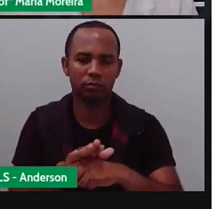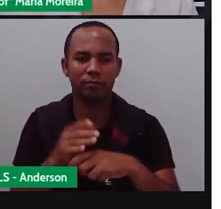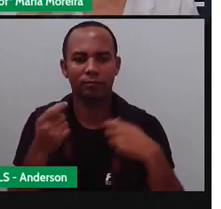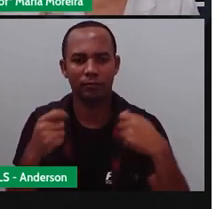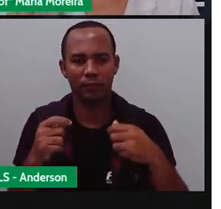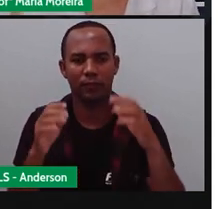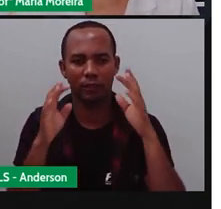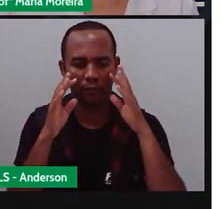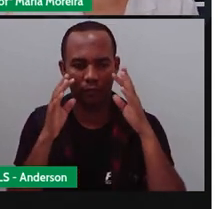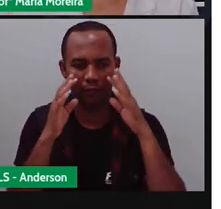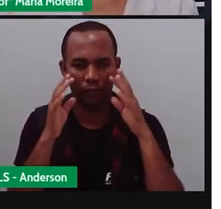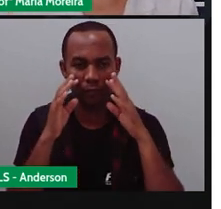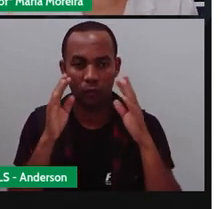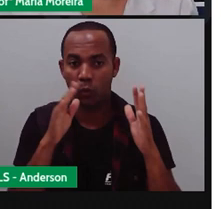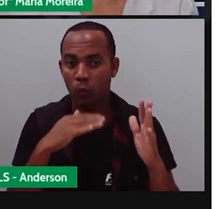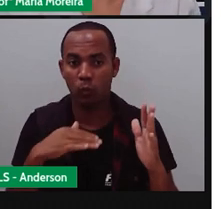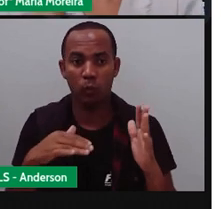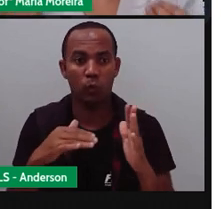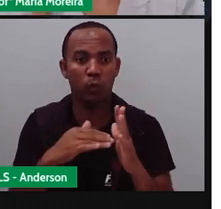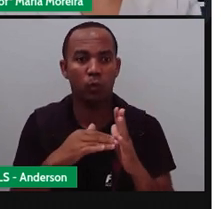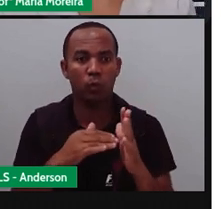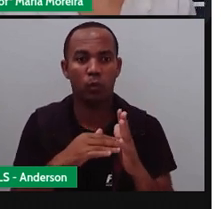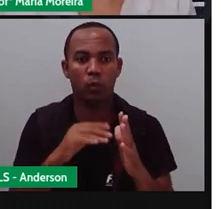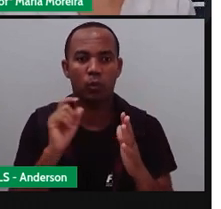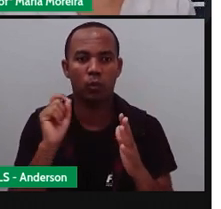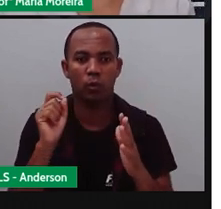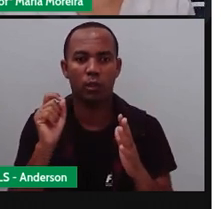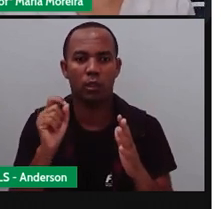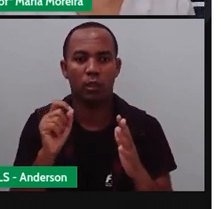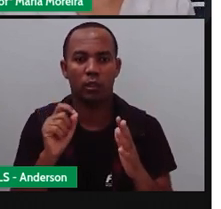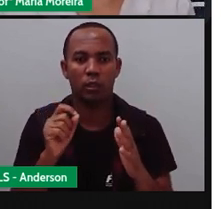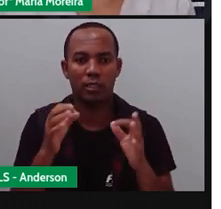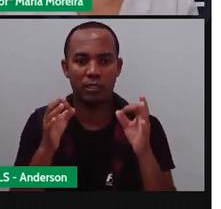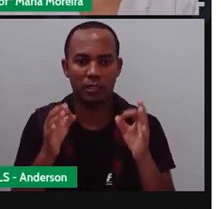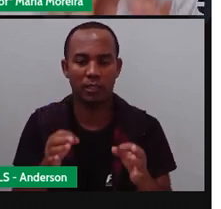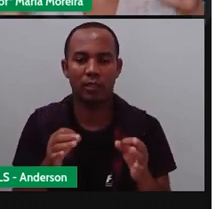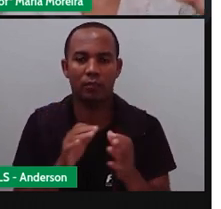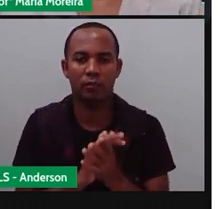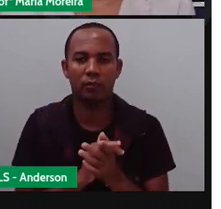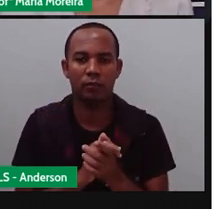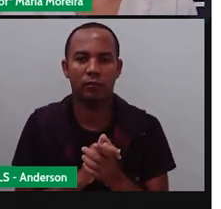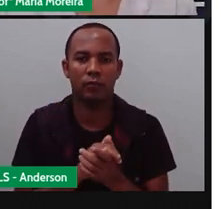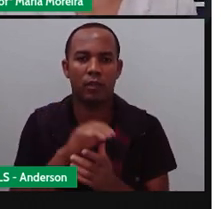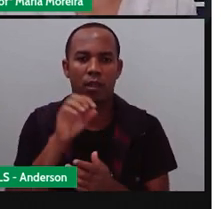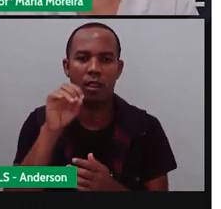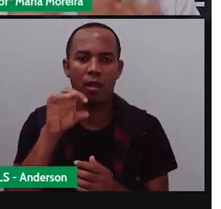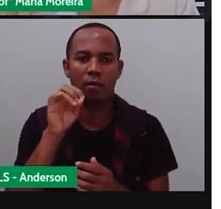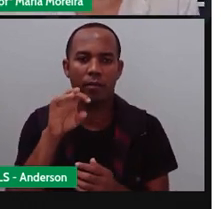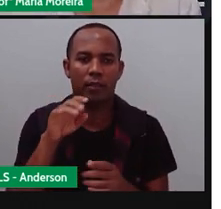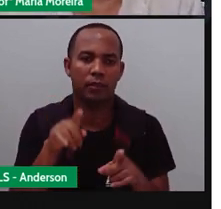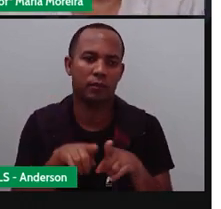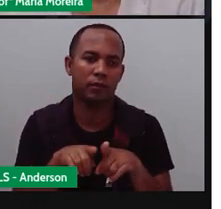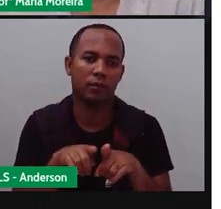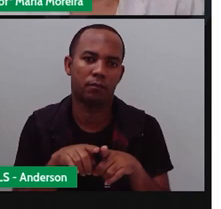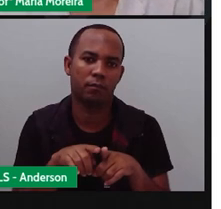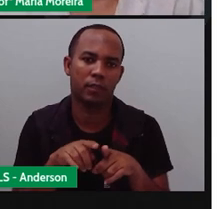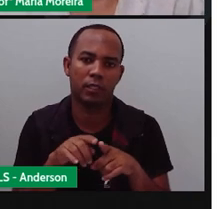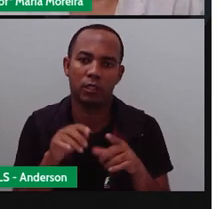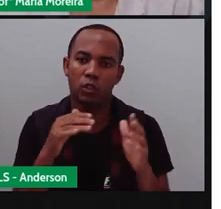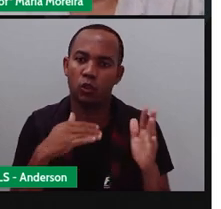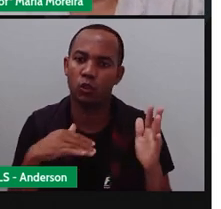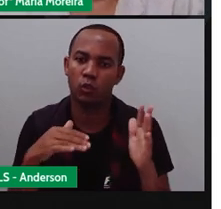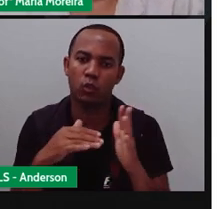certo então isso aí tudo precisa tá o que funcionando corretamente essas lâmpadas aí no trator elas são todas o